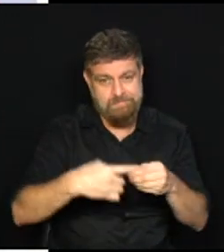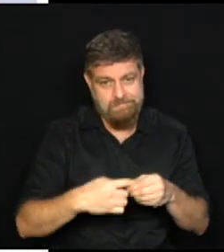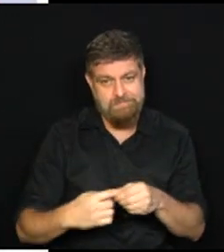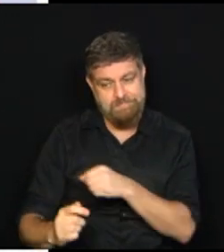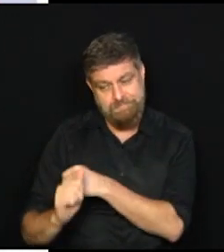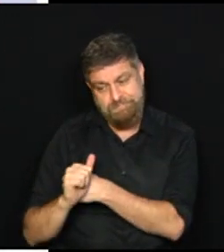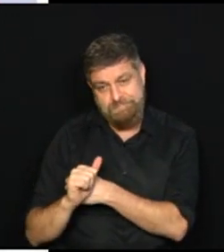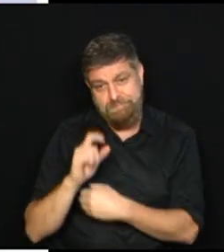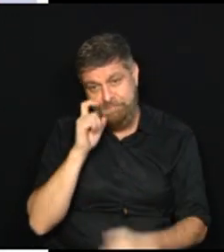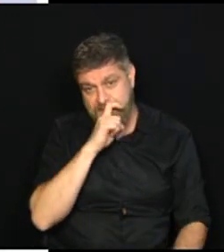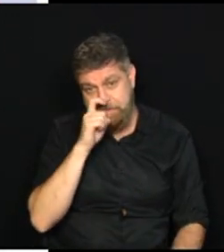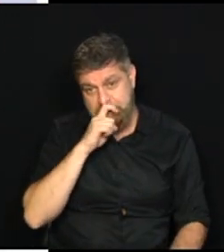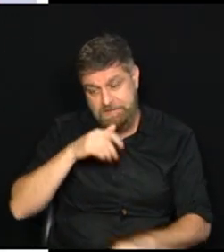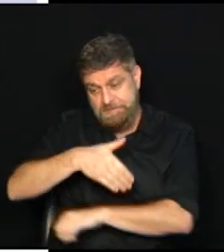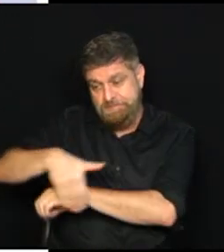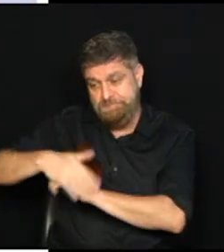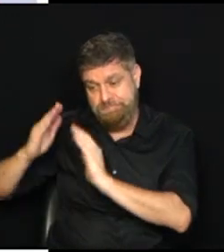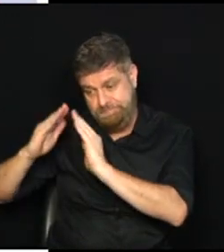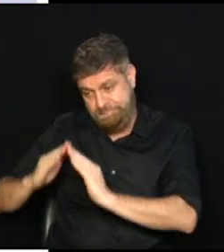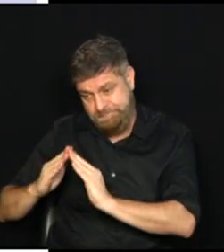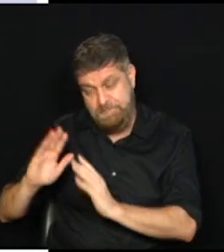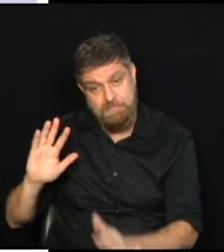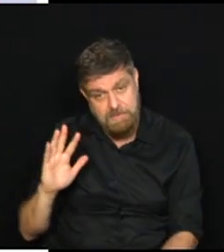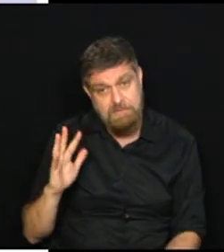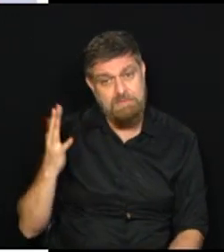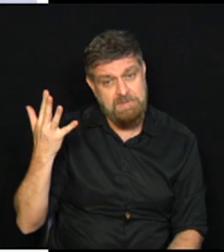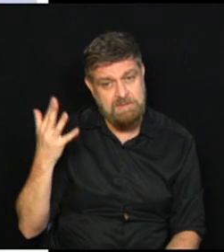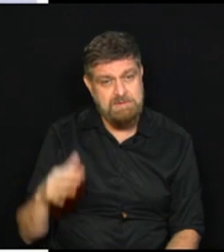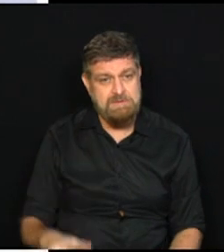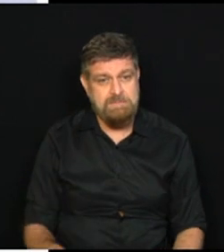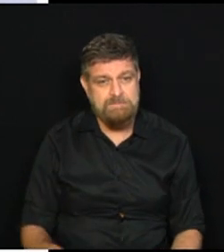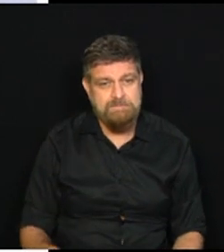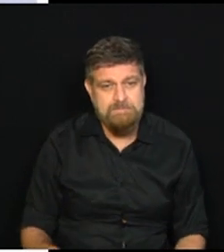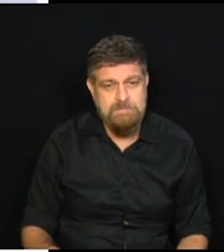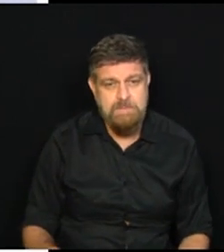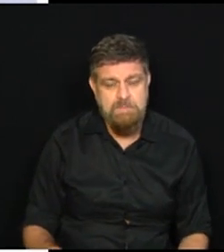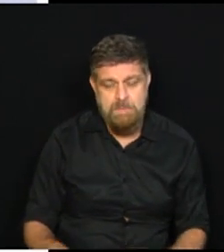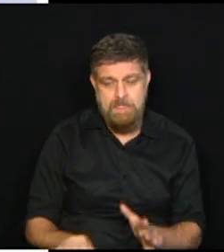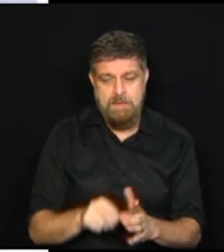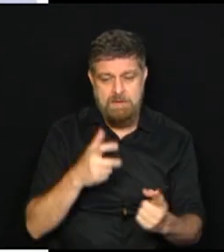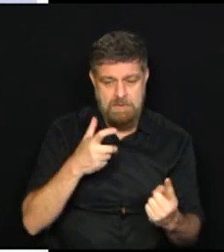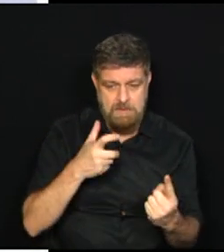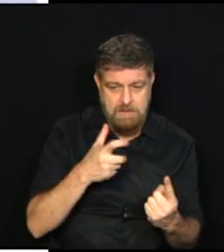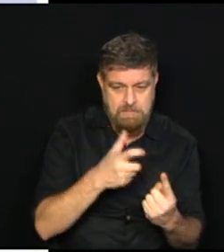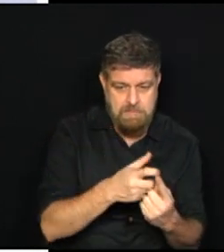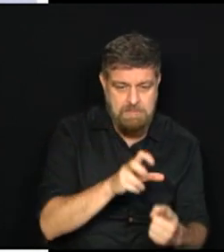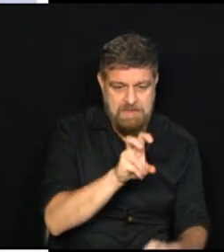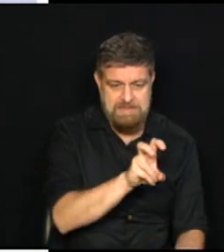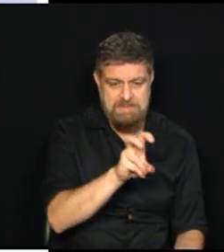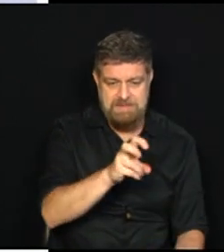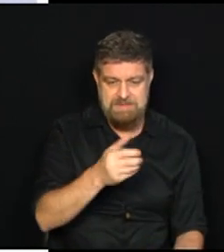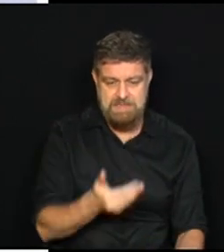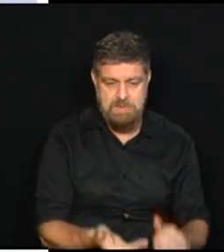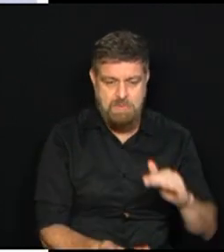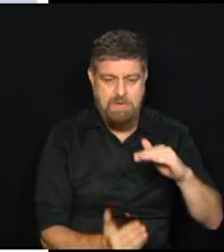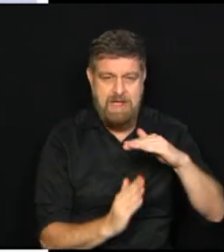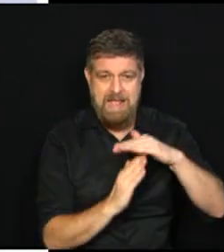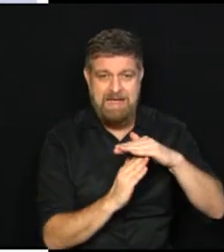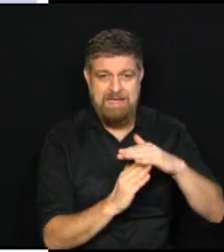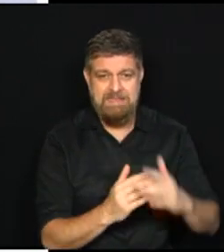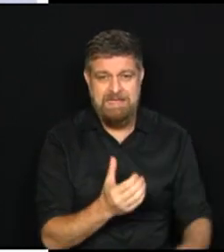endereço. Isso acontece também. E em primeira dose de 55 a 59 já